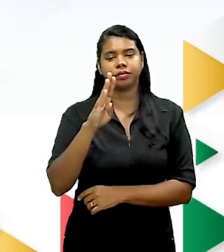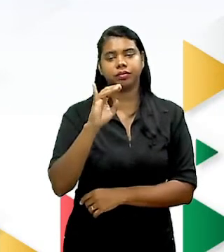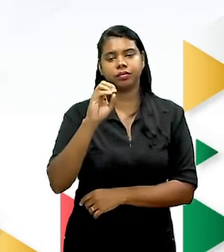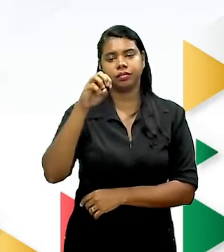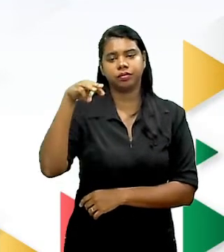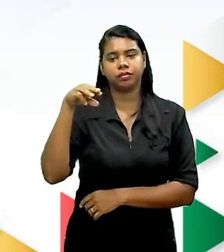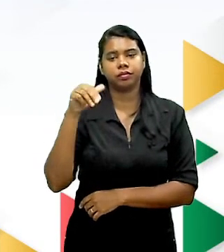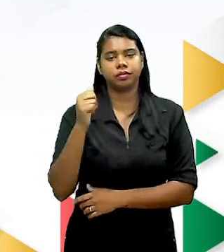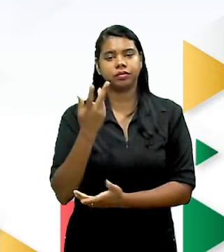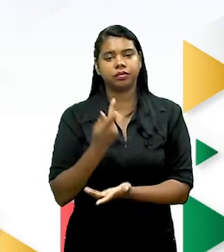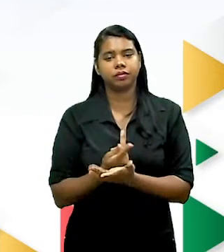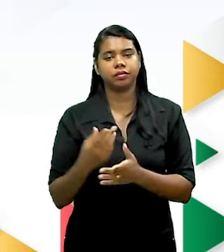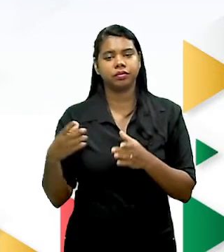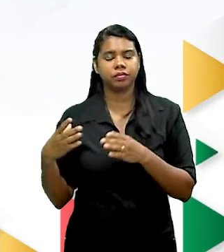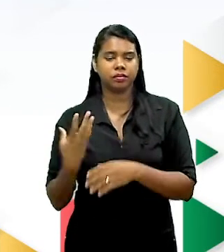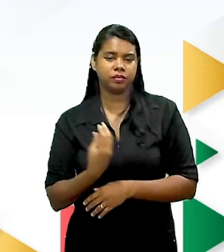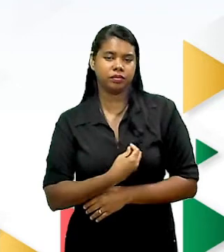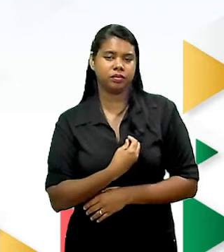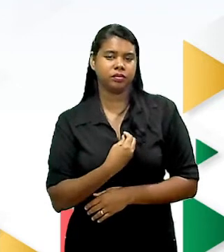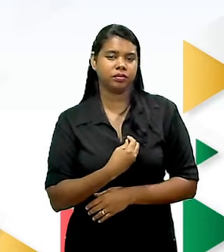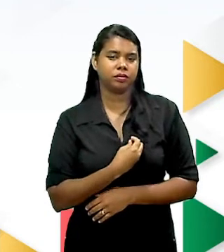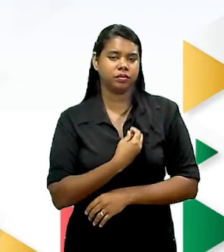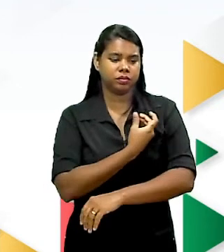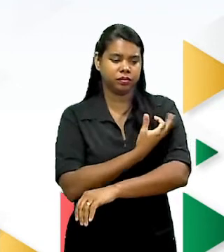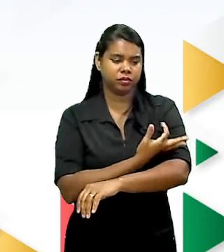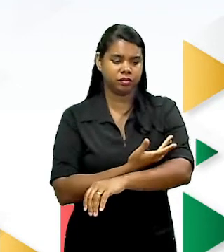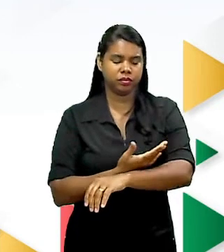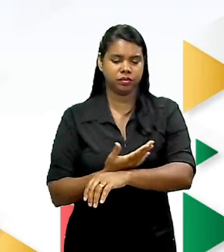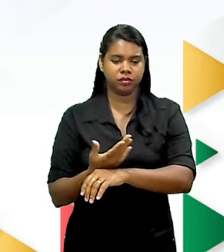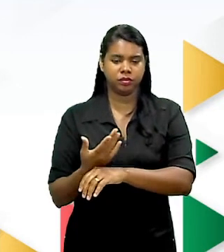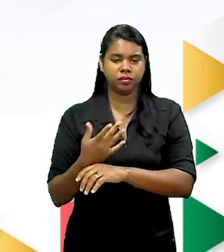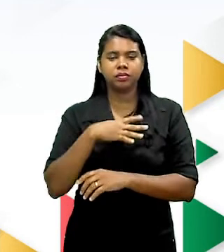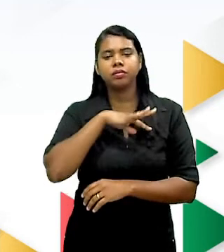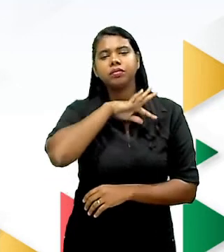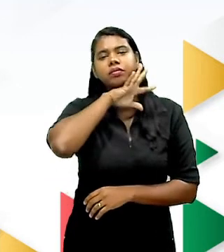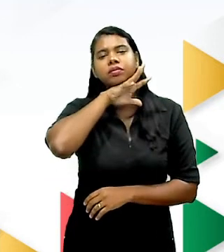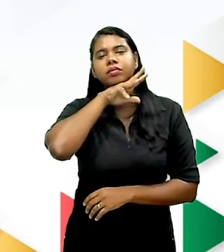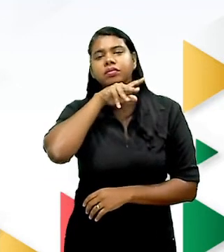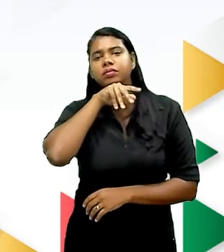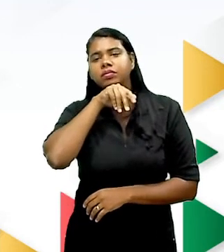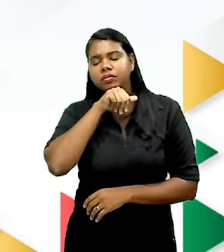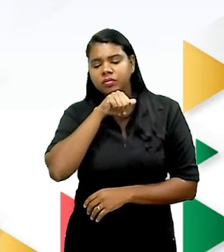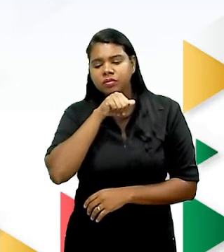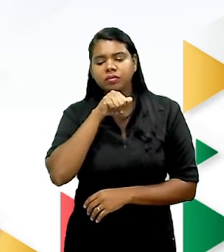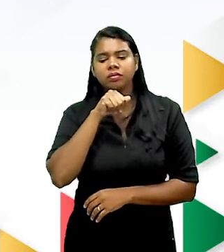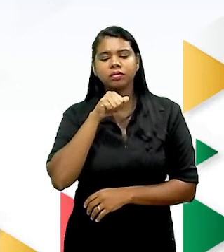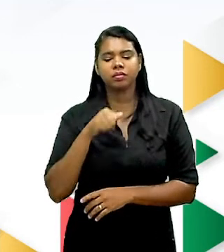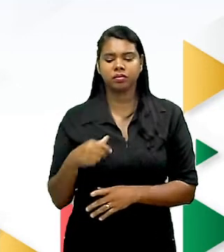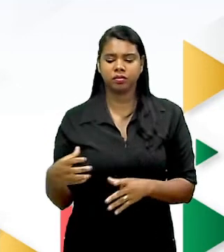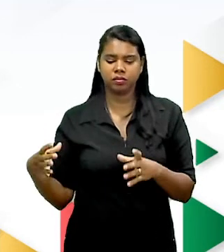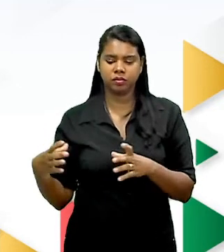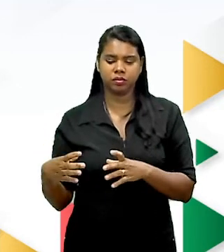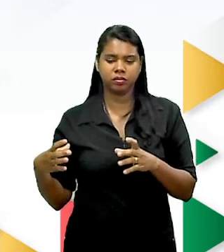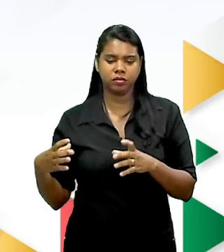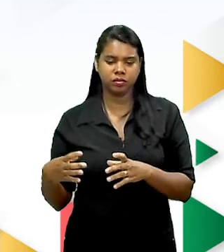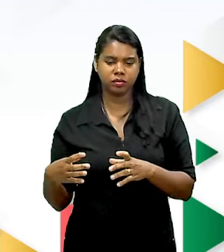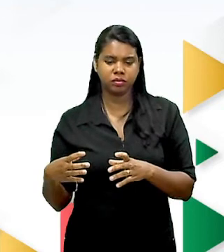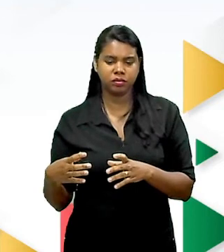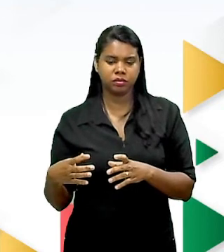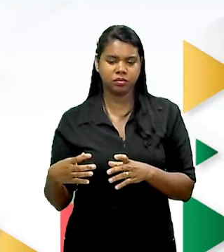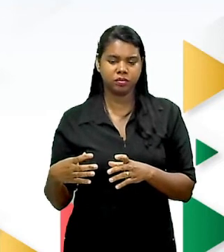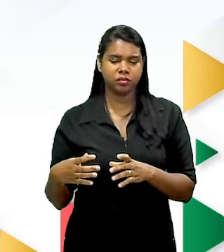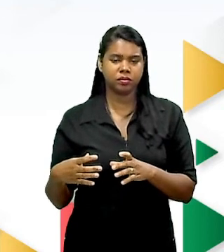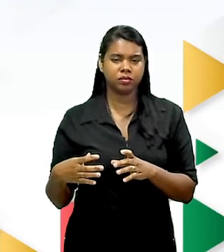um conjunto de vida vegetal e animal constituído pelo agrupamento de tipos